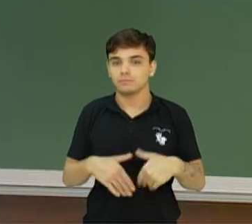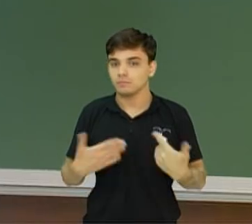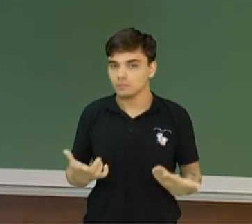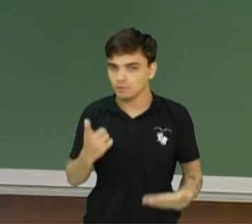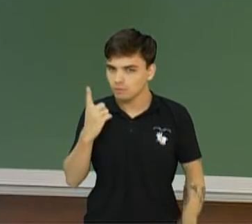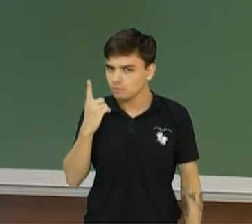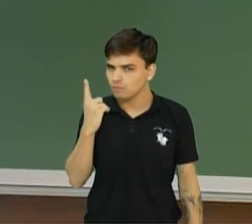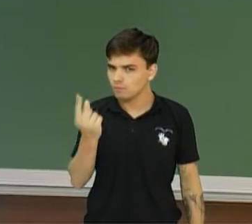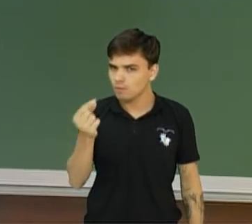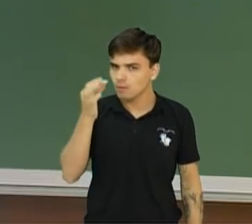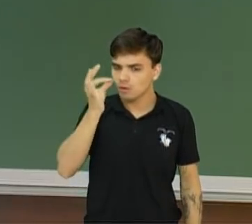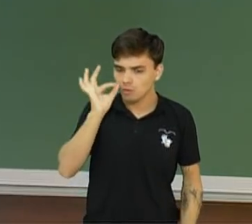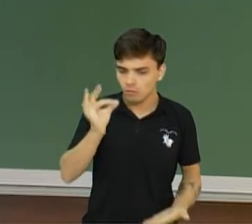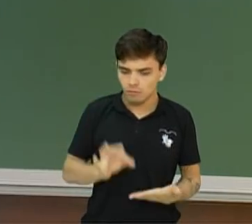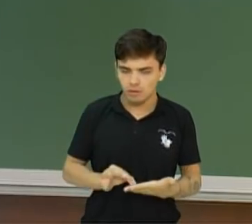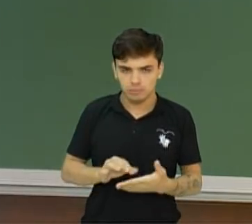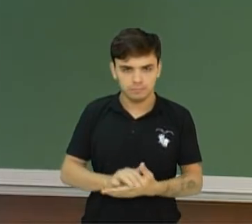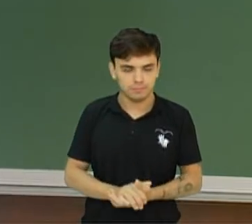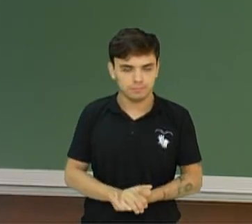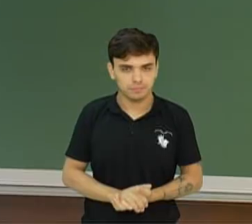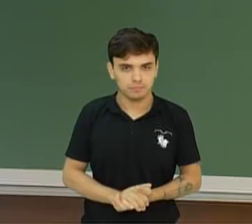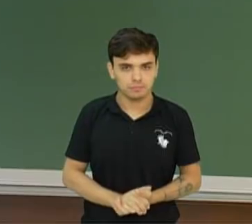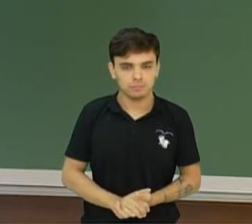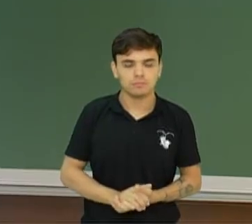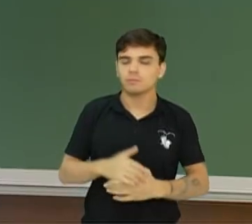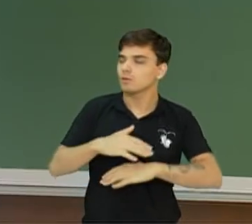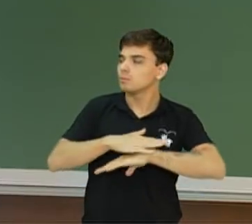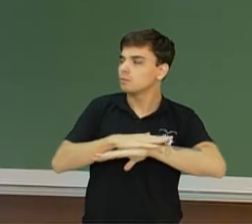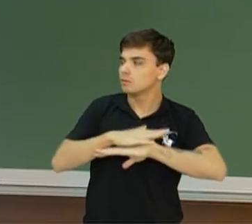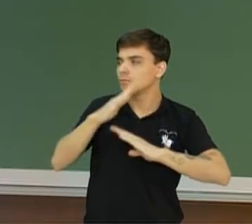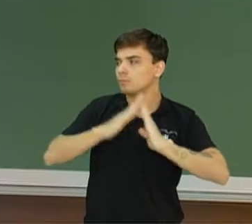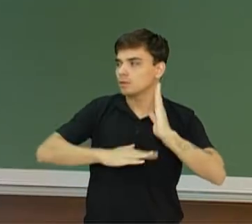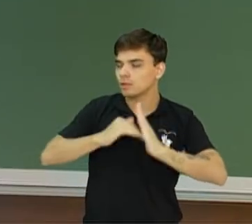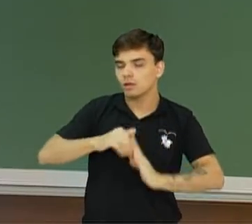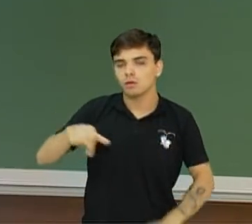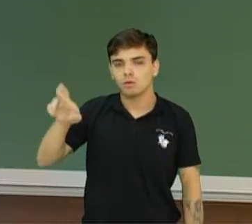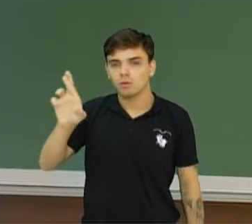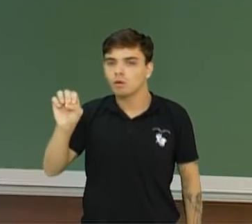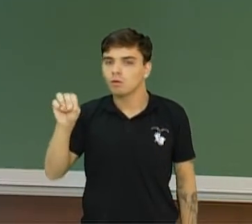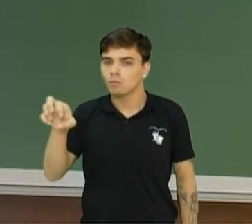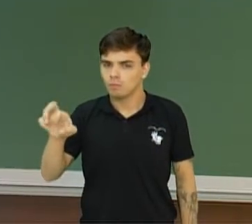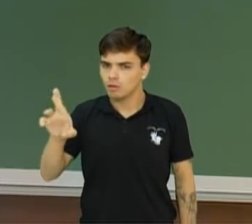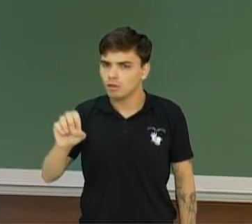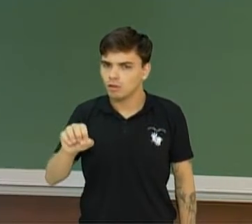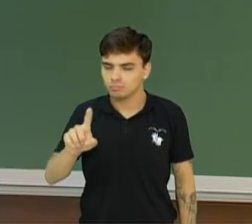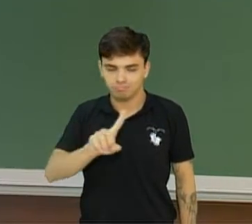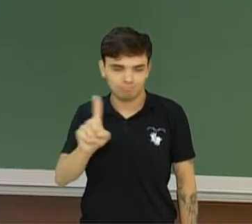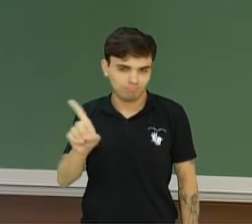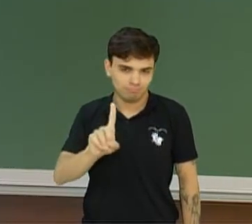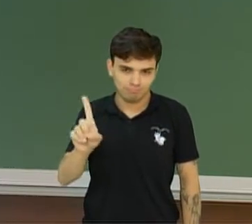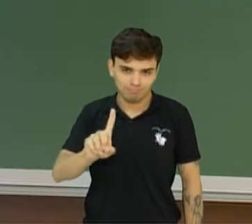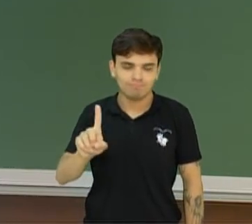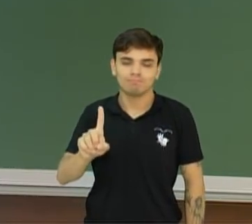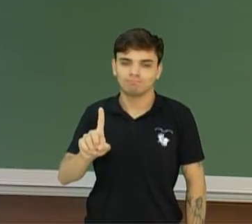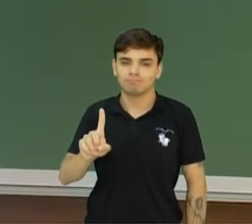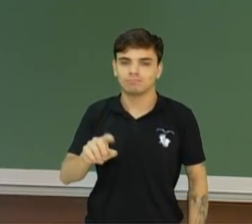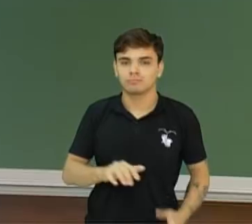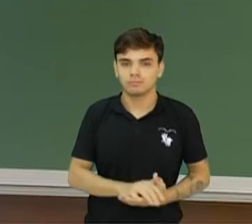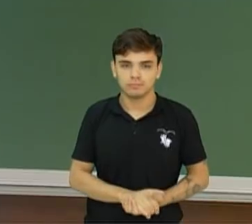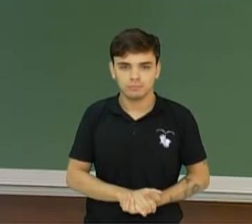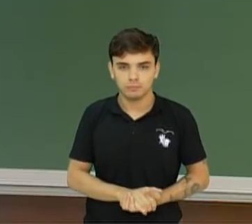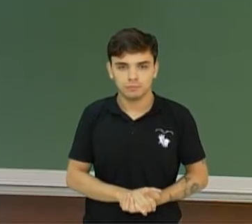Vamos lá? Vamos conferir tua resposta? Mona Lisa foi pintada por Romero Brito? Romero Brito a gente acabou de ver. Não, né? Aquele das artes